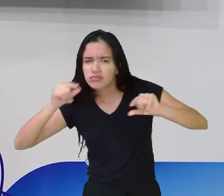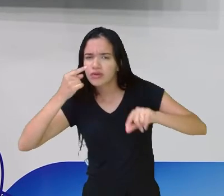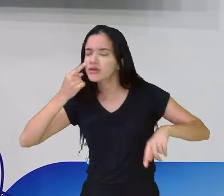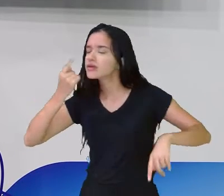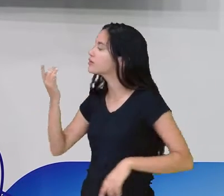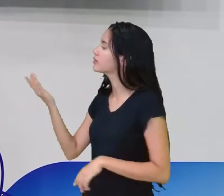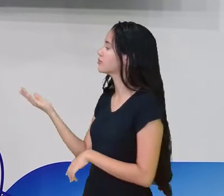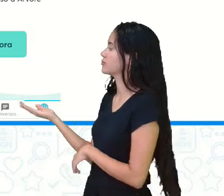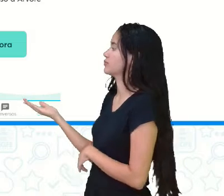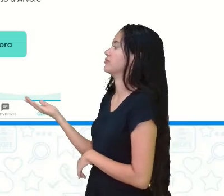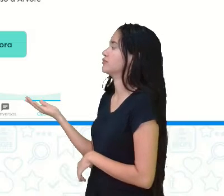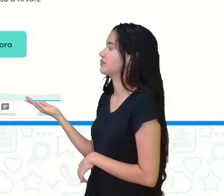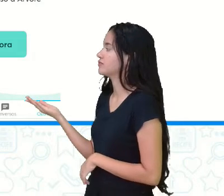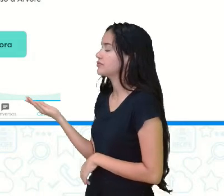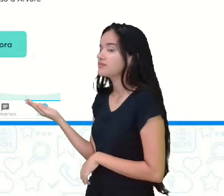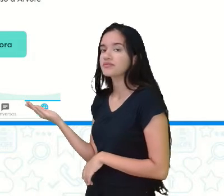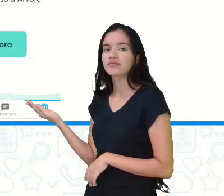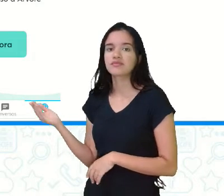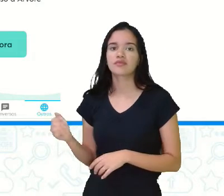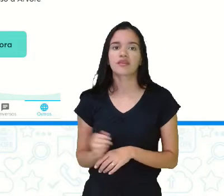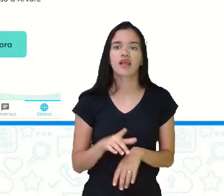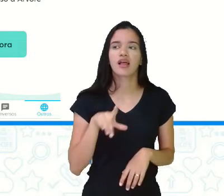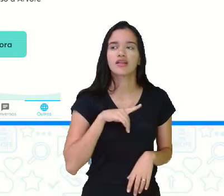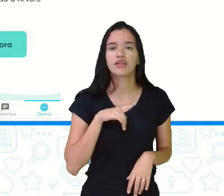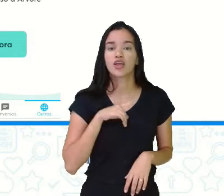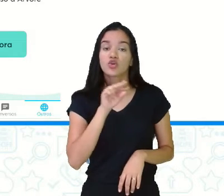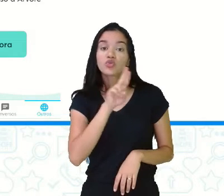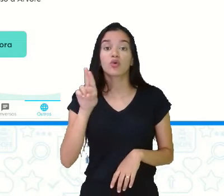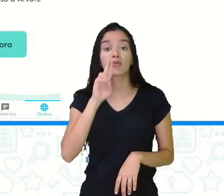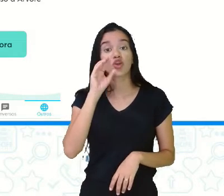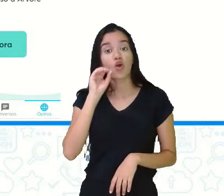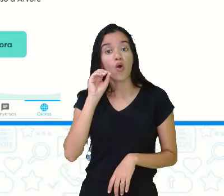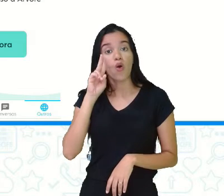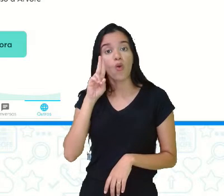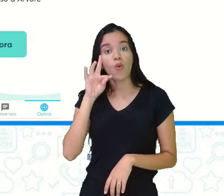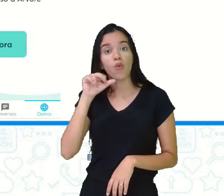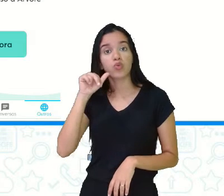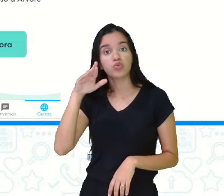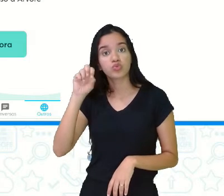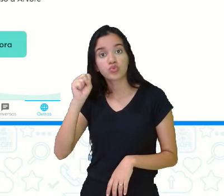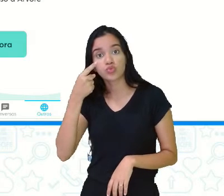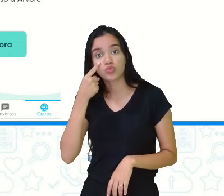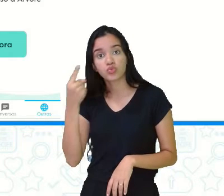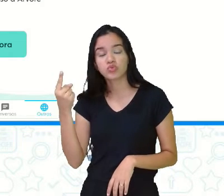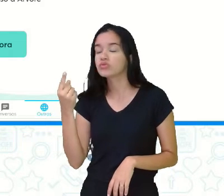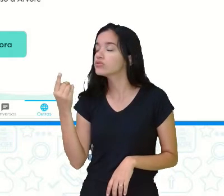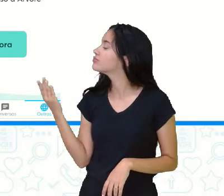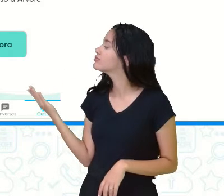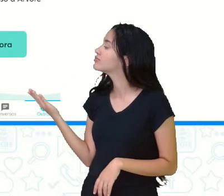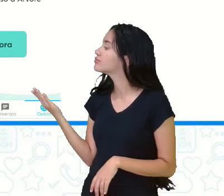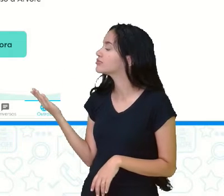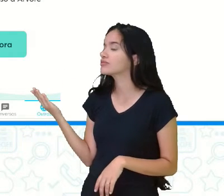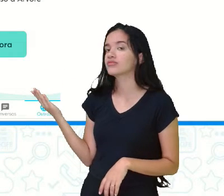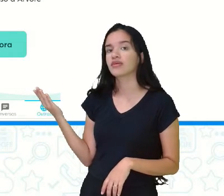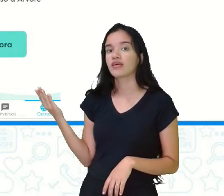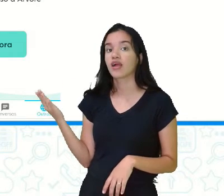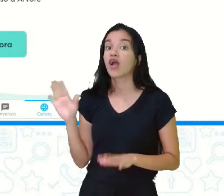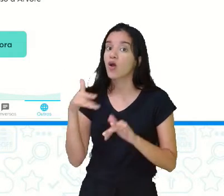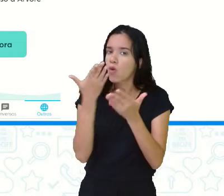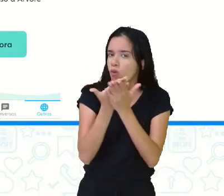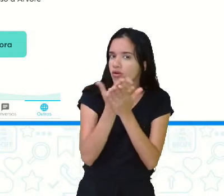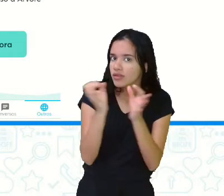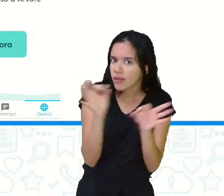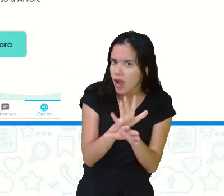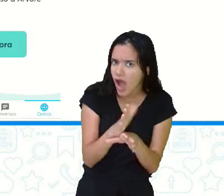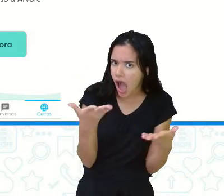agora, no cantinho direito, lá no finzinho, vai ter esse nome aqui, ó, Outros. Tá vendo a bolinha vermelha circulando? Pronto. Quando terminar a aula, tá aqui em torno,